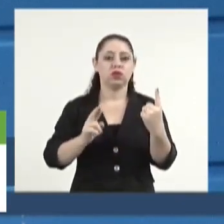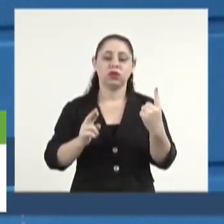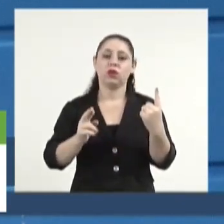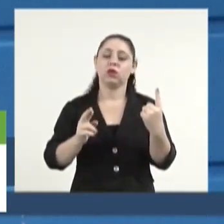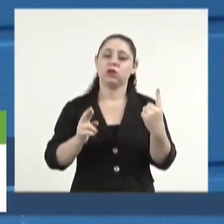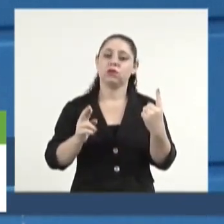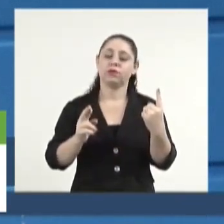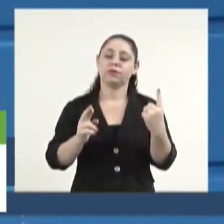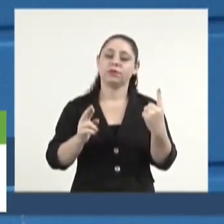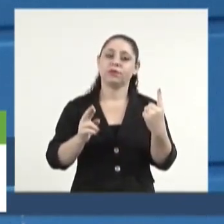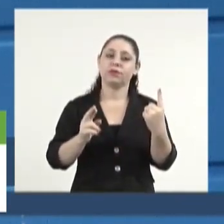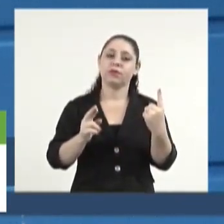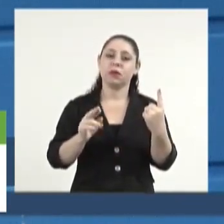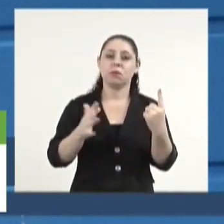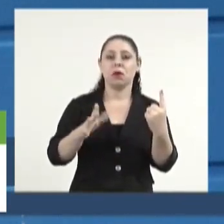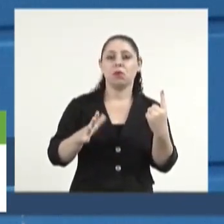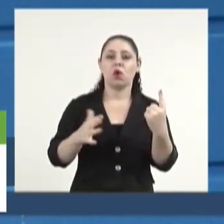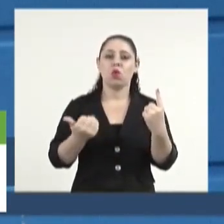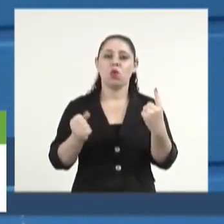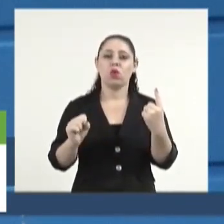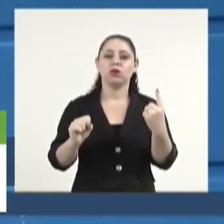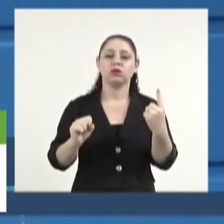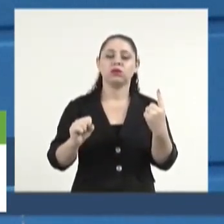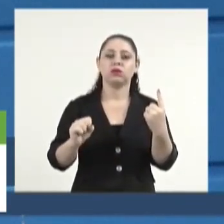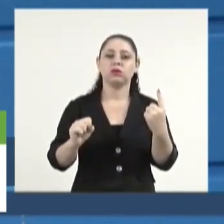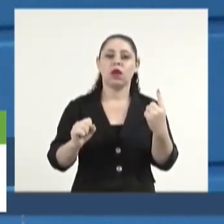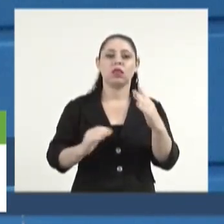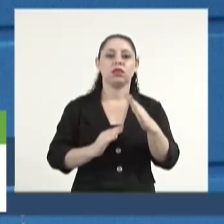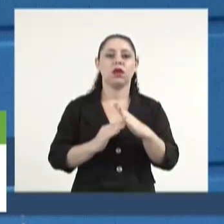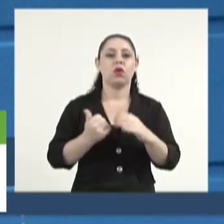em reais, que eles estão estimando em cerca de